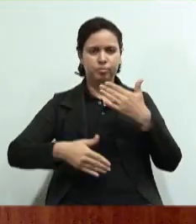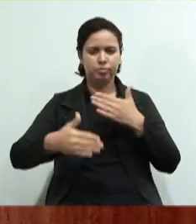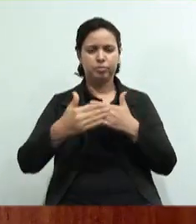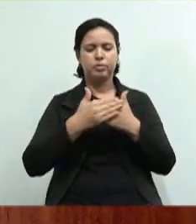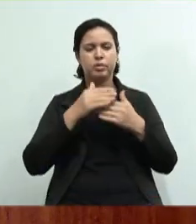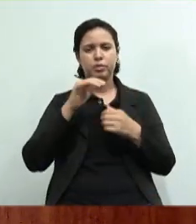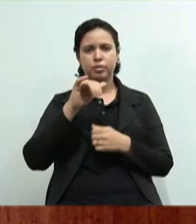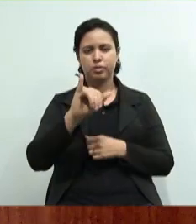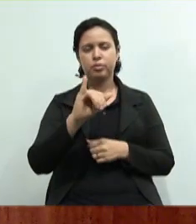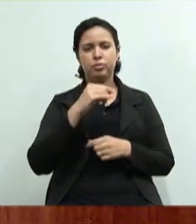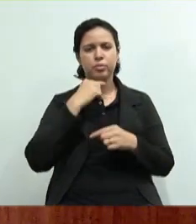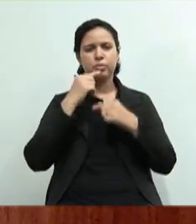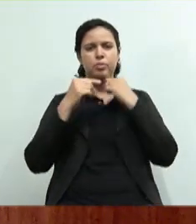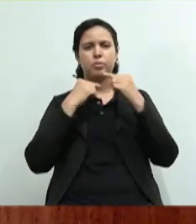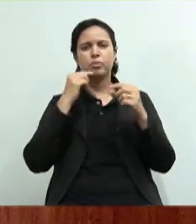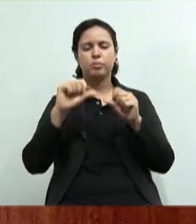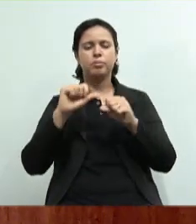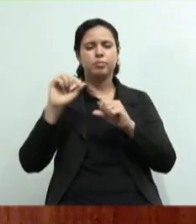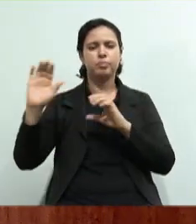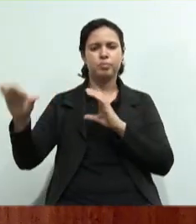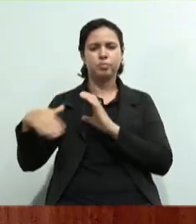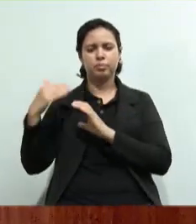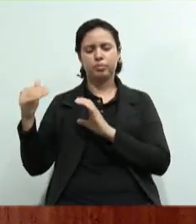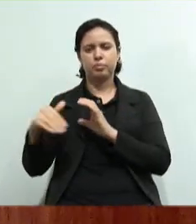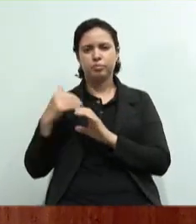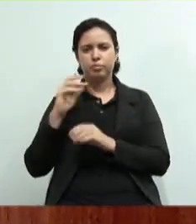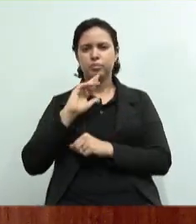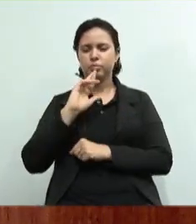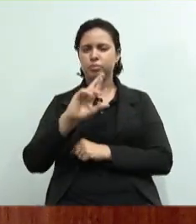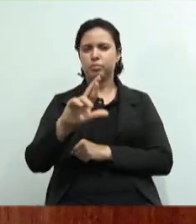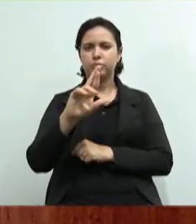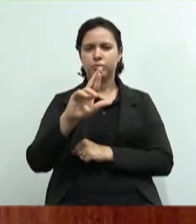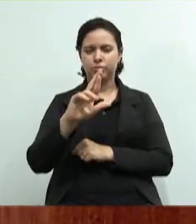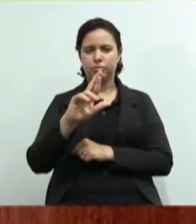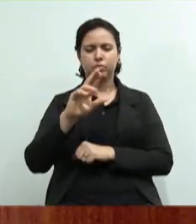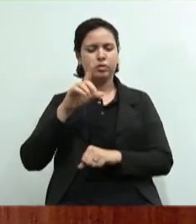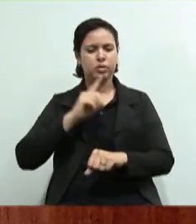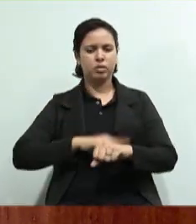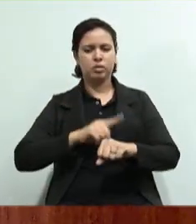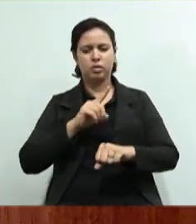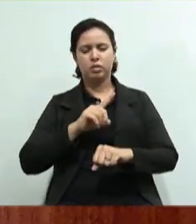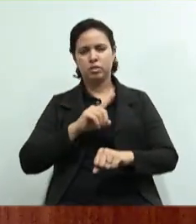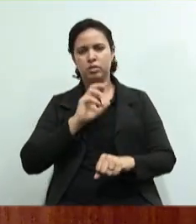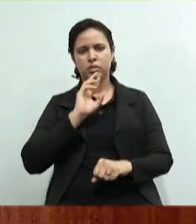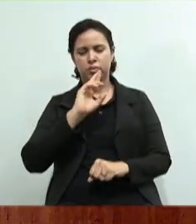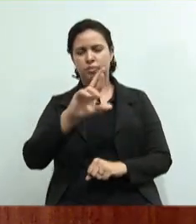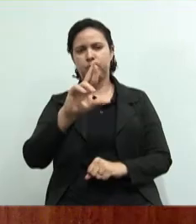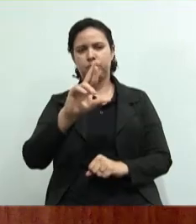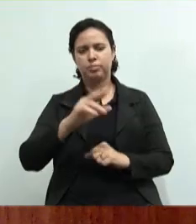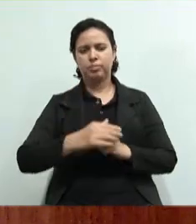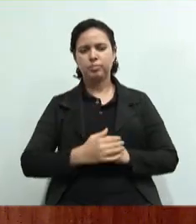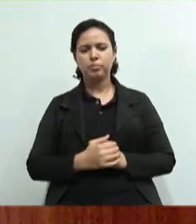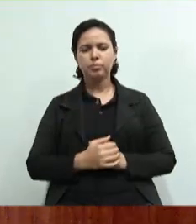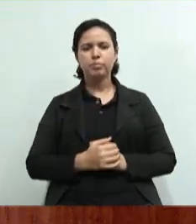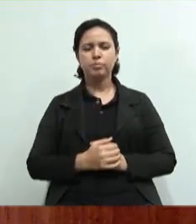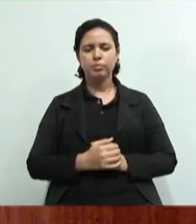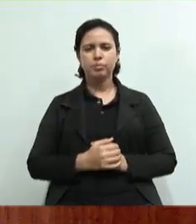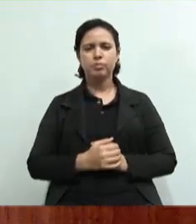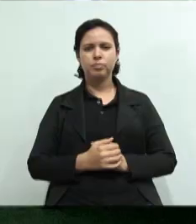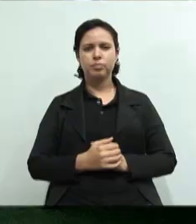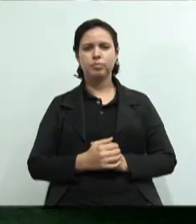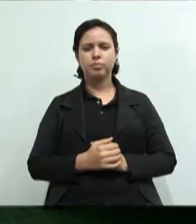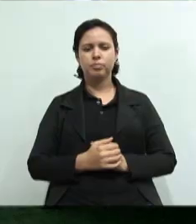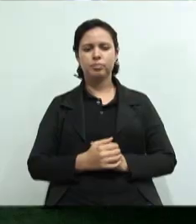Qualquer dúvida, envie para a gente, que a gente sana a dúvida de vocês aqui ao vivo, né, professora? Já vai resolvendo logo.